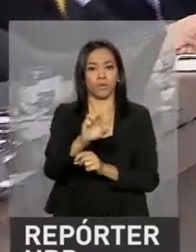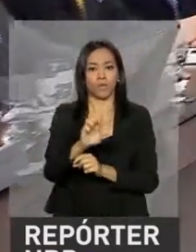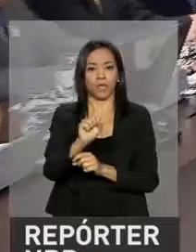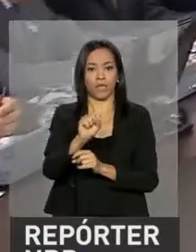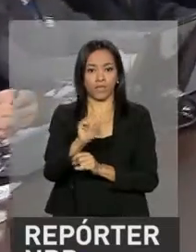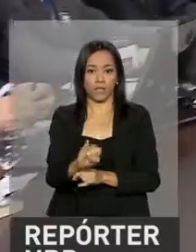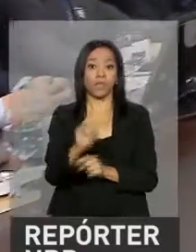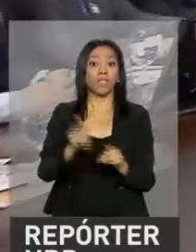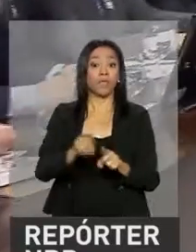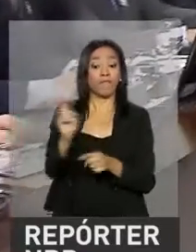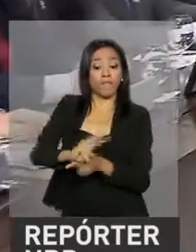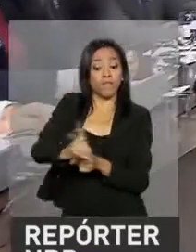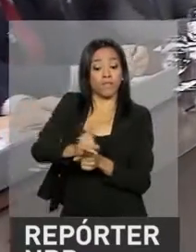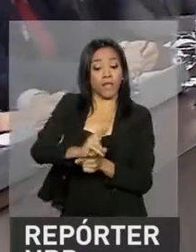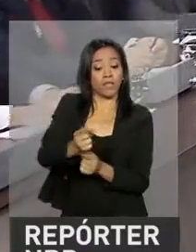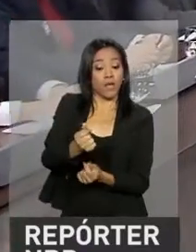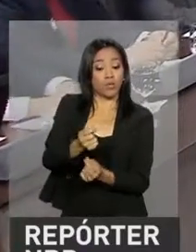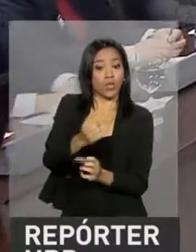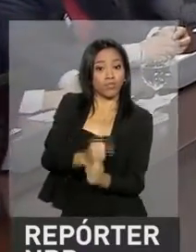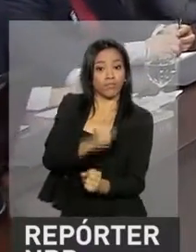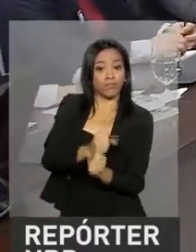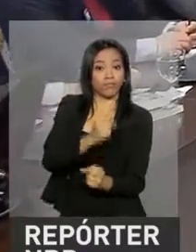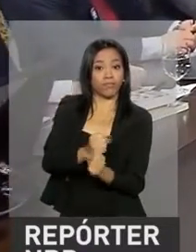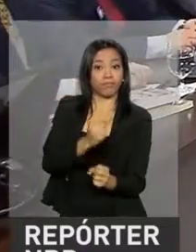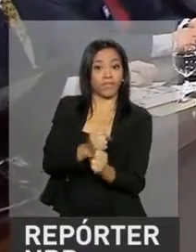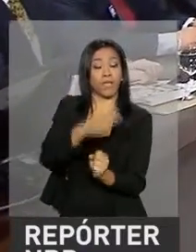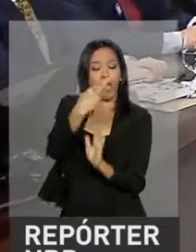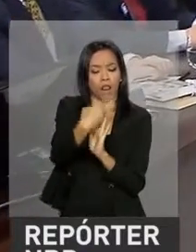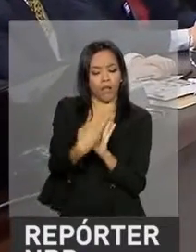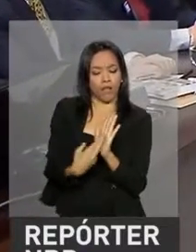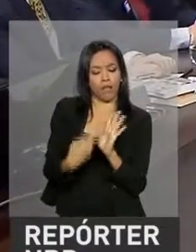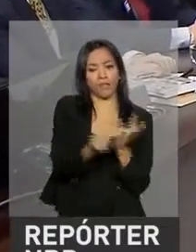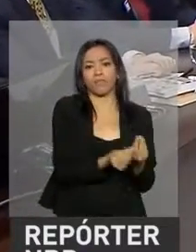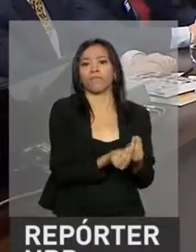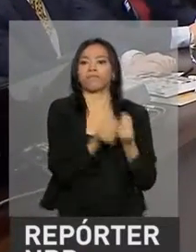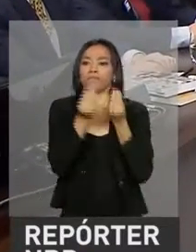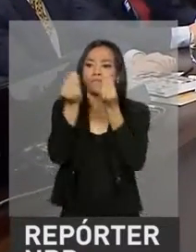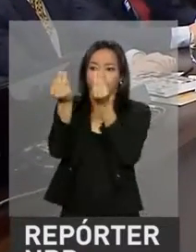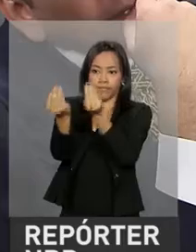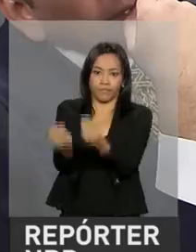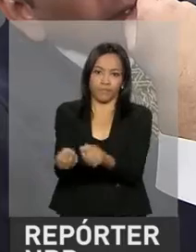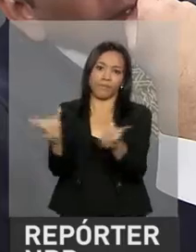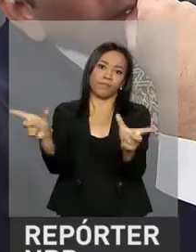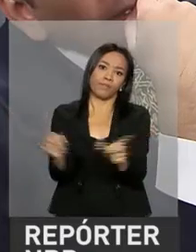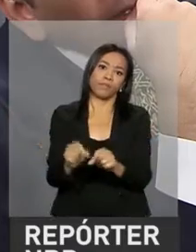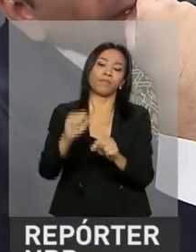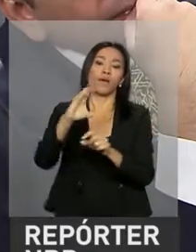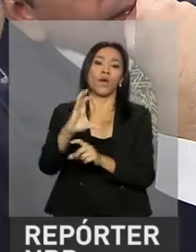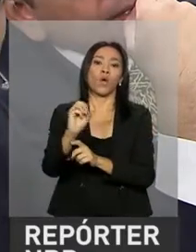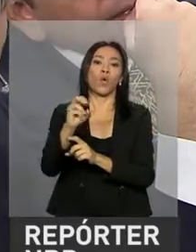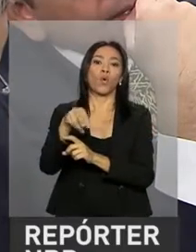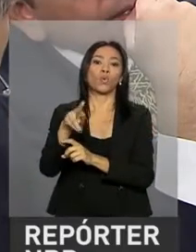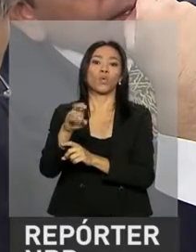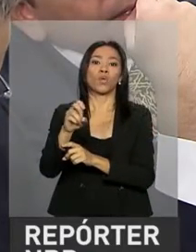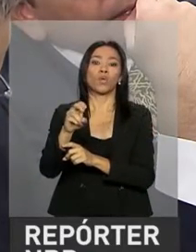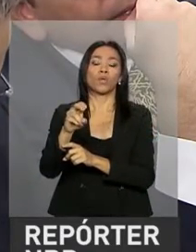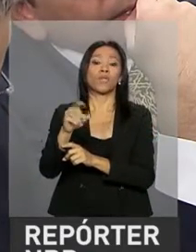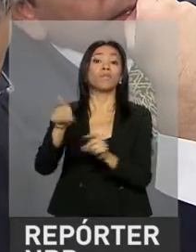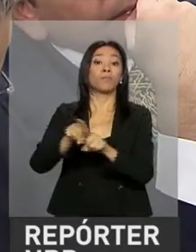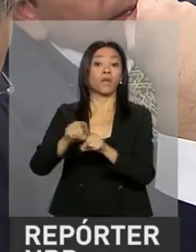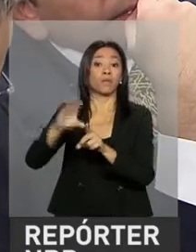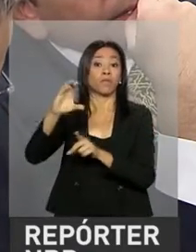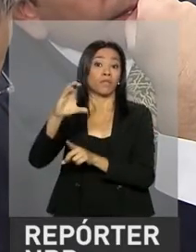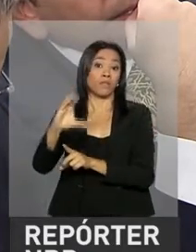e mandar o orçamento das instituições ligadas ao sesi para a controladoria geral da união eo tribunal de contas da união